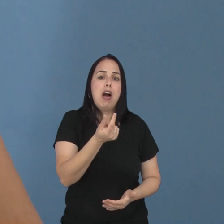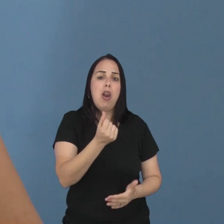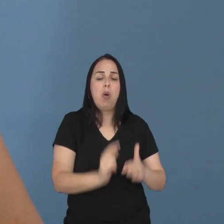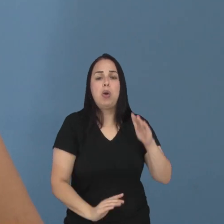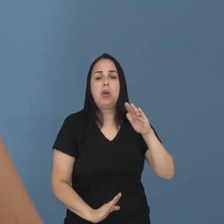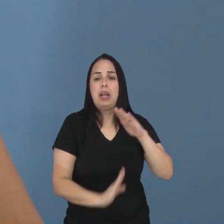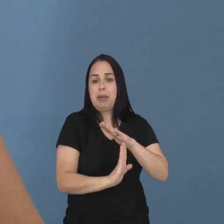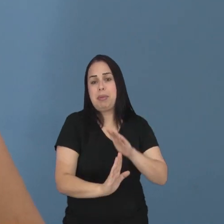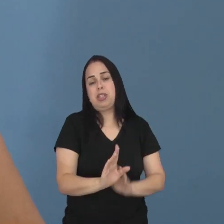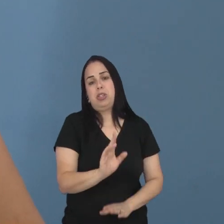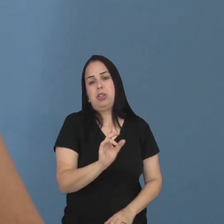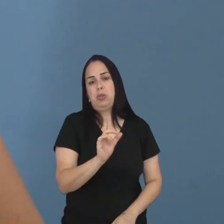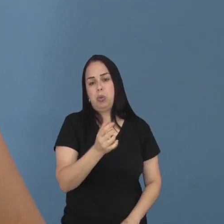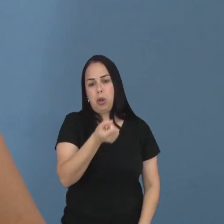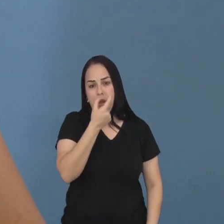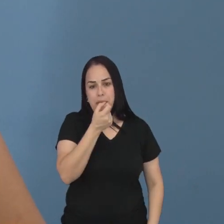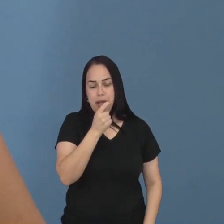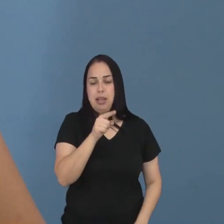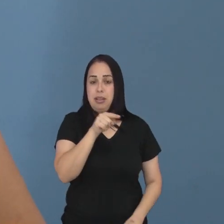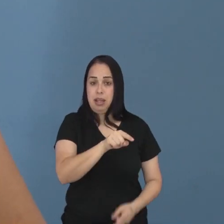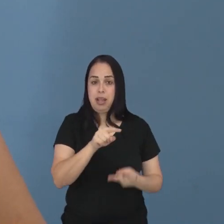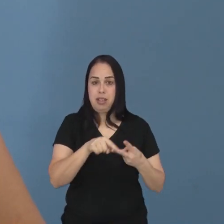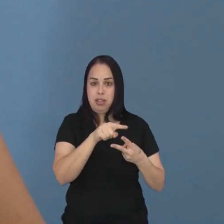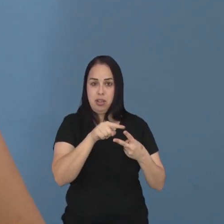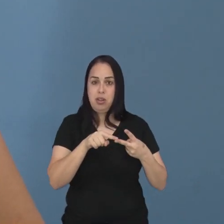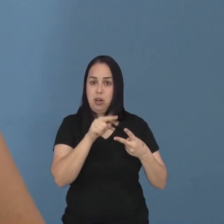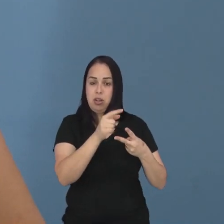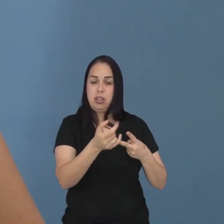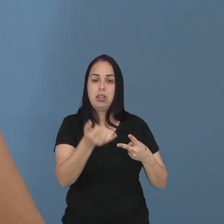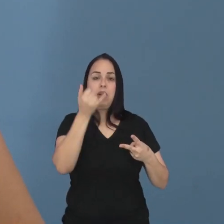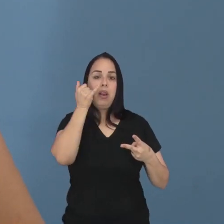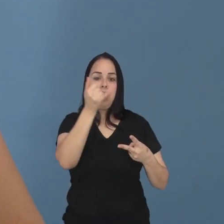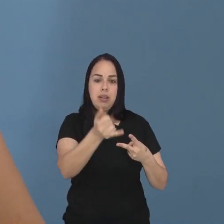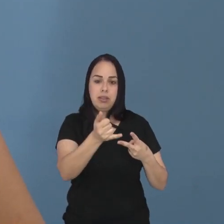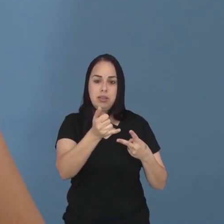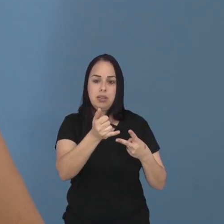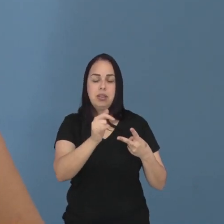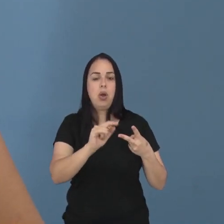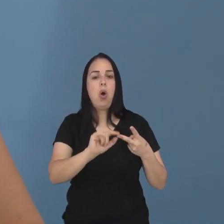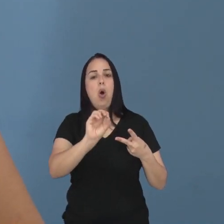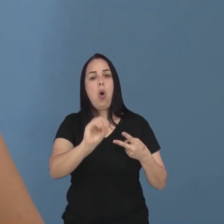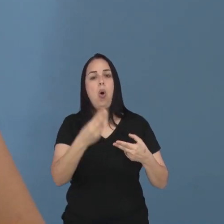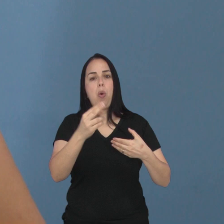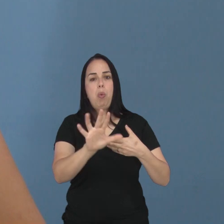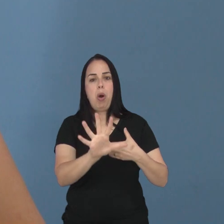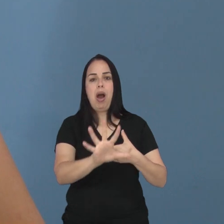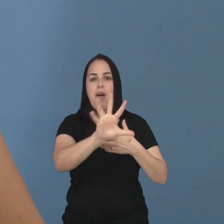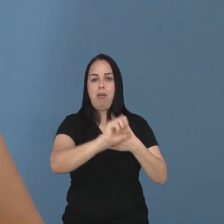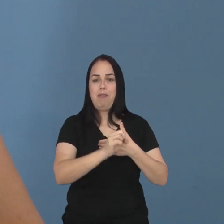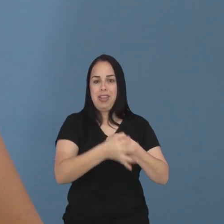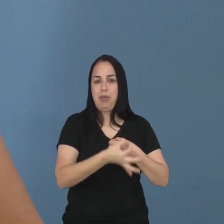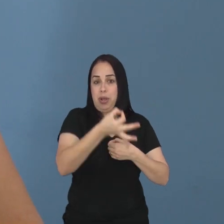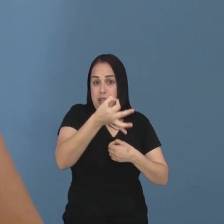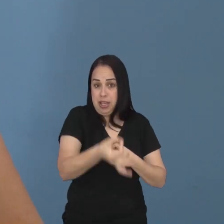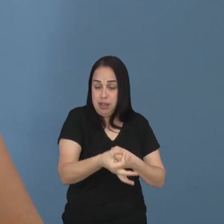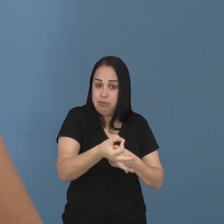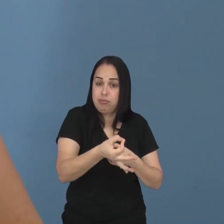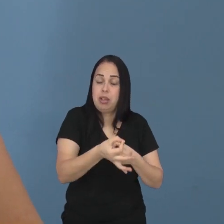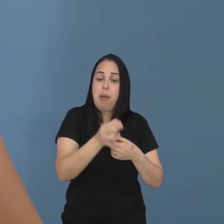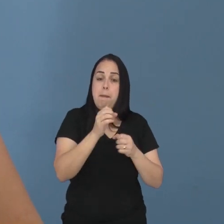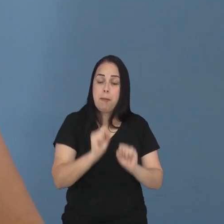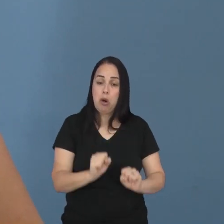pouco melhor e tem 2 canais de comunicação, tanto pelo Fale Conosco quanto pela ouvidoria, em que o